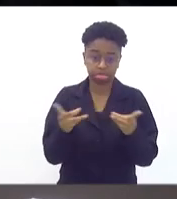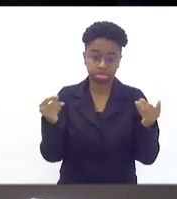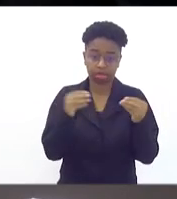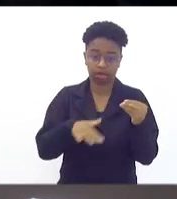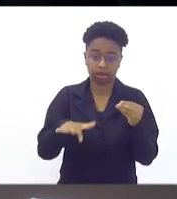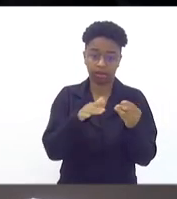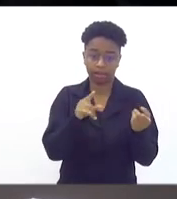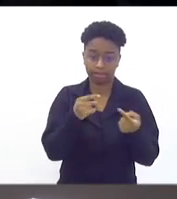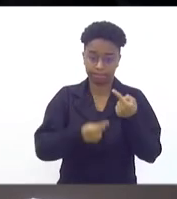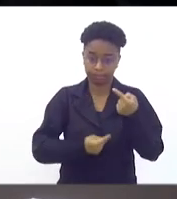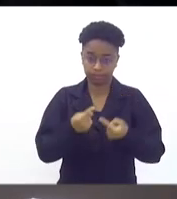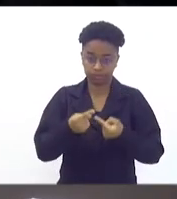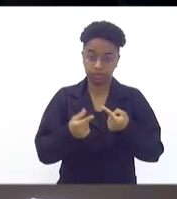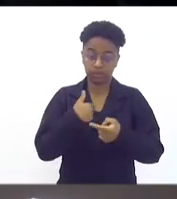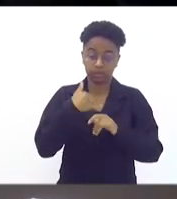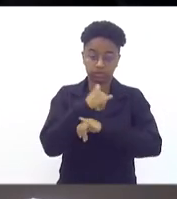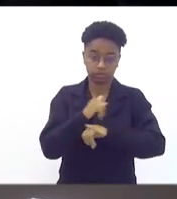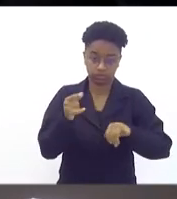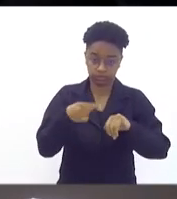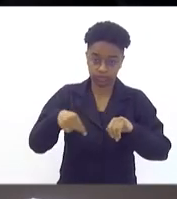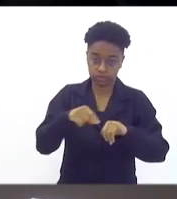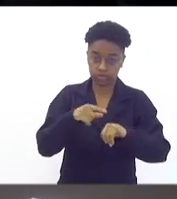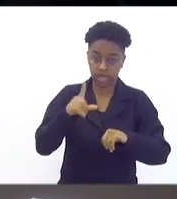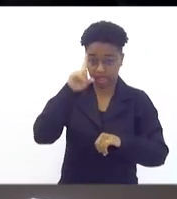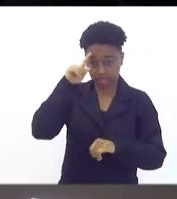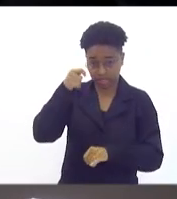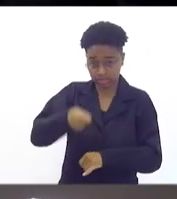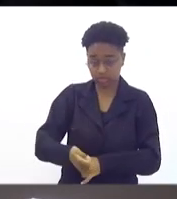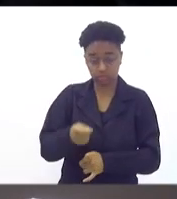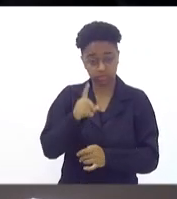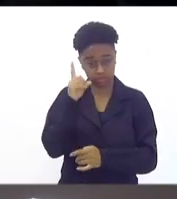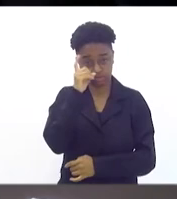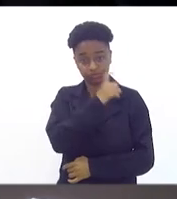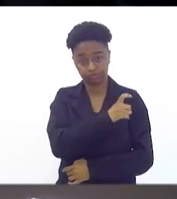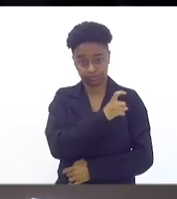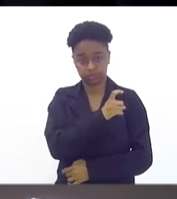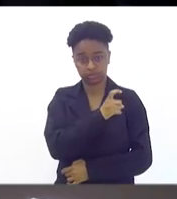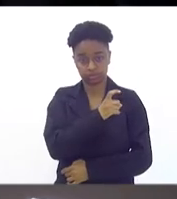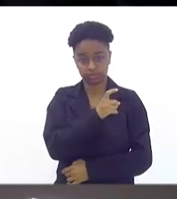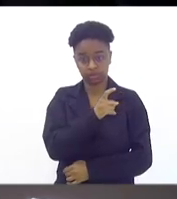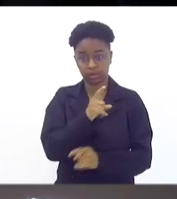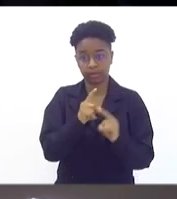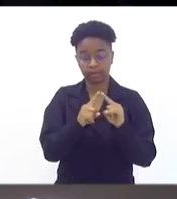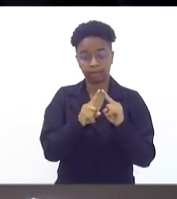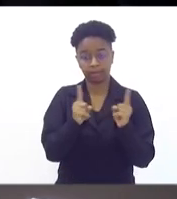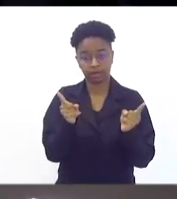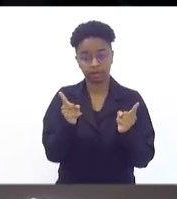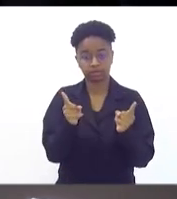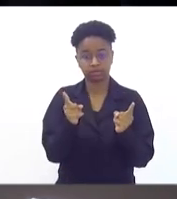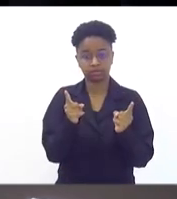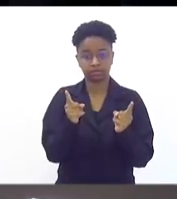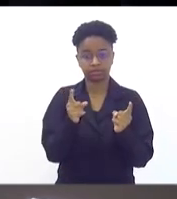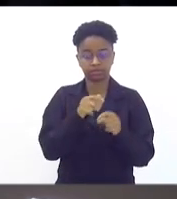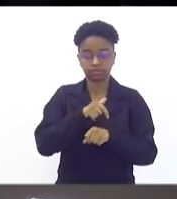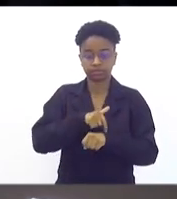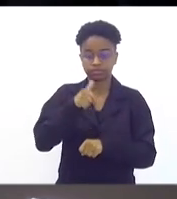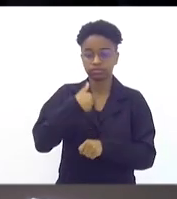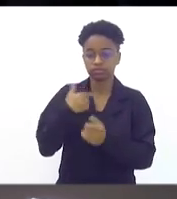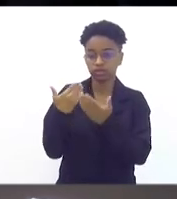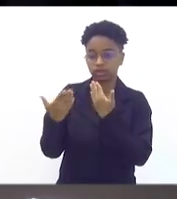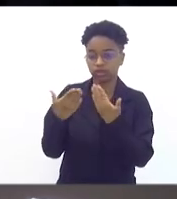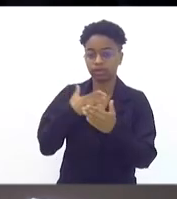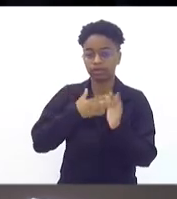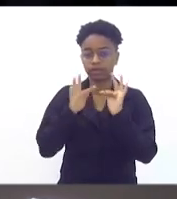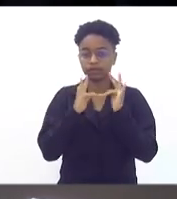eu vou dizer para os senhores foi uma decisão muito difícil para eu tomar mas quando eu conversei com a minha família